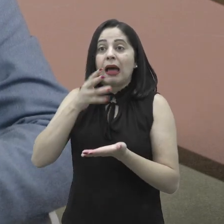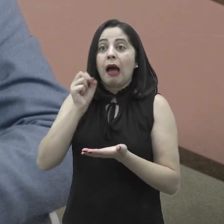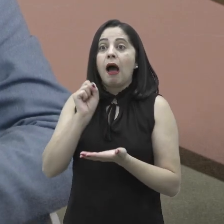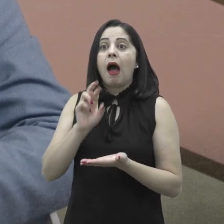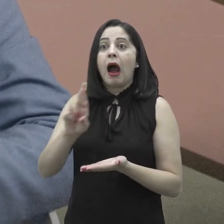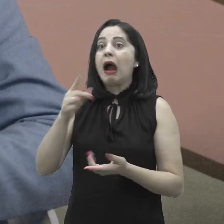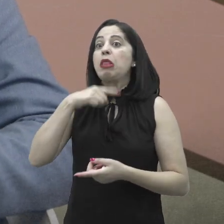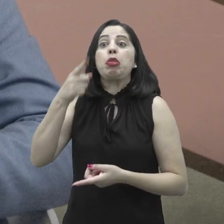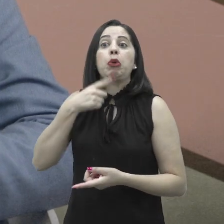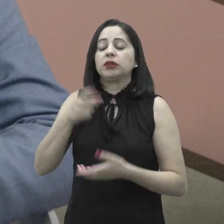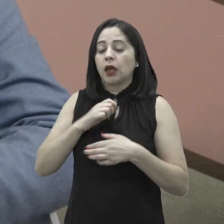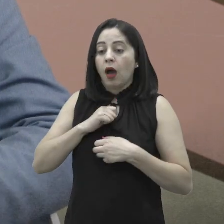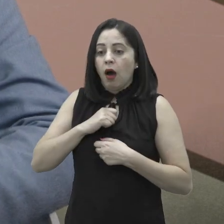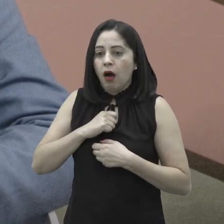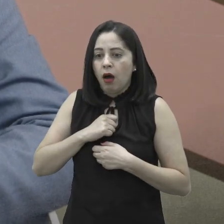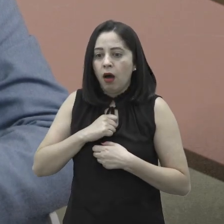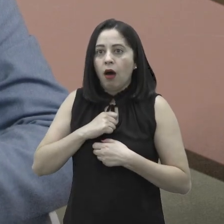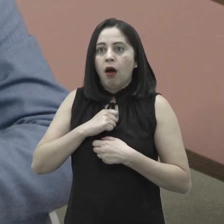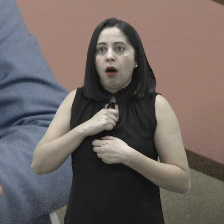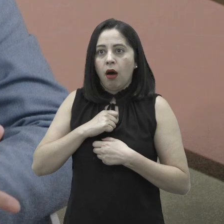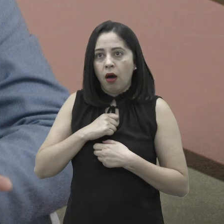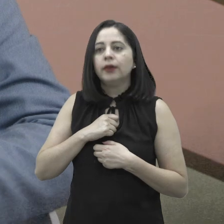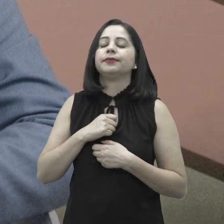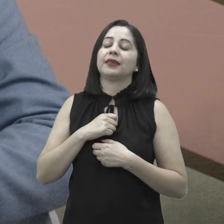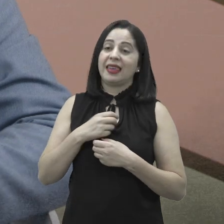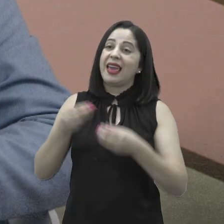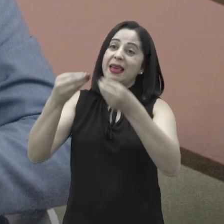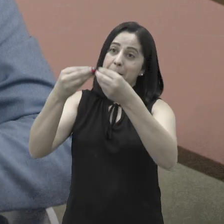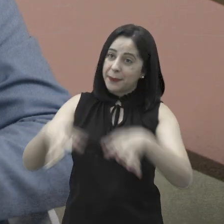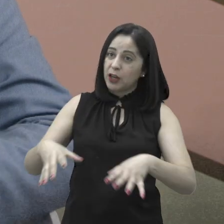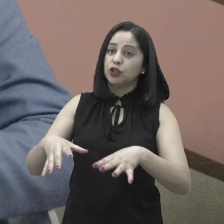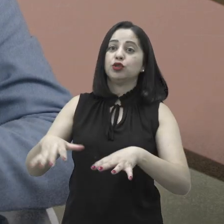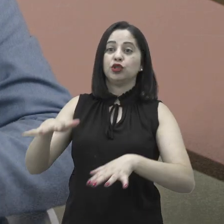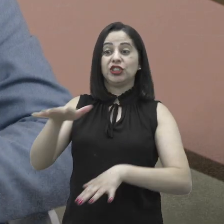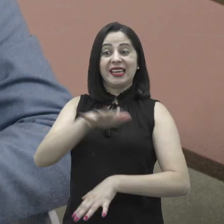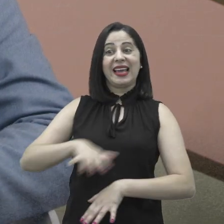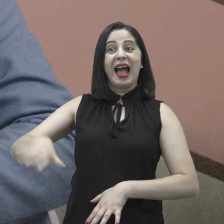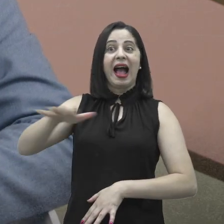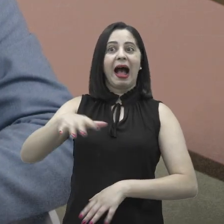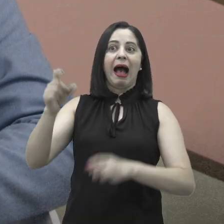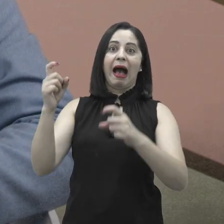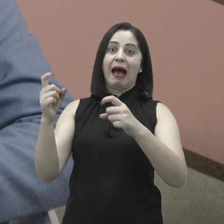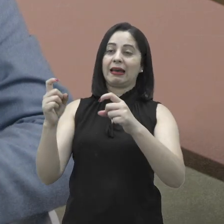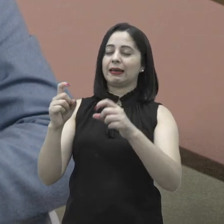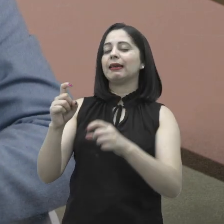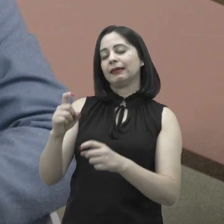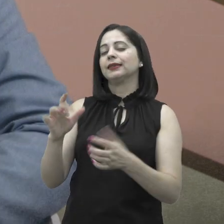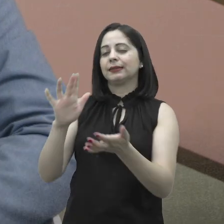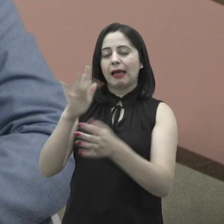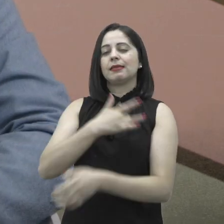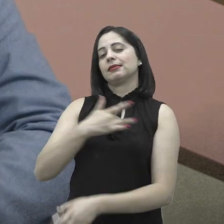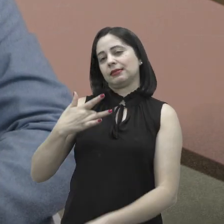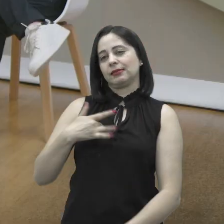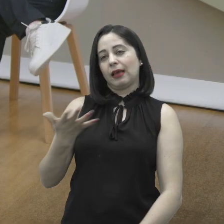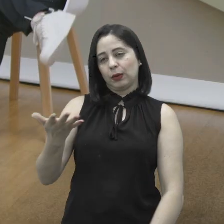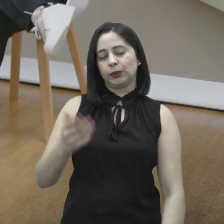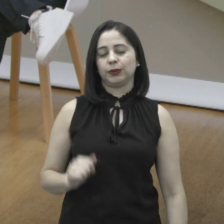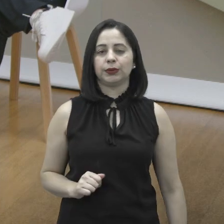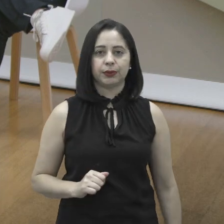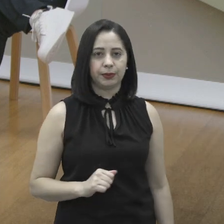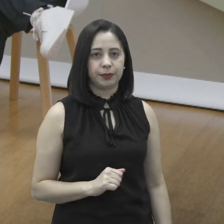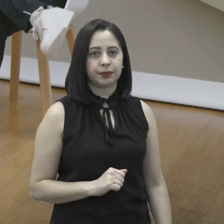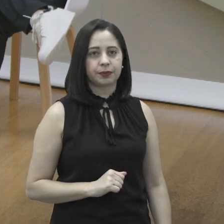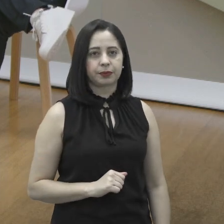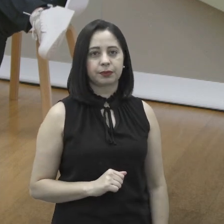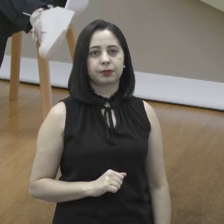muitas vezes é oneroso tanto para o sistema de saúde quanto para os pacientes que têm que ficar ali internados, afastados dessas atividades.